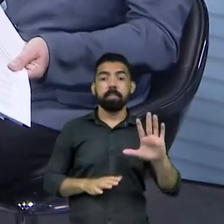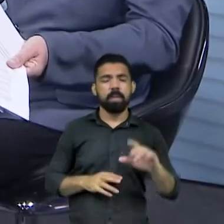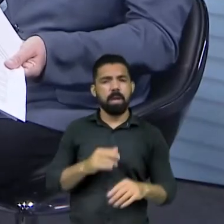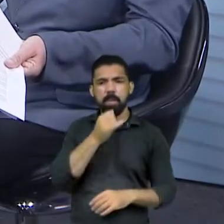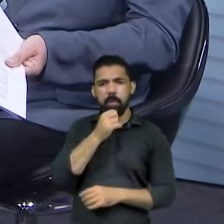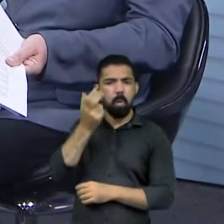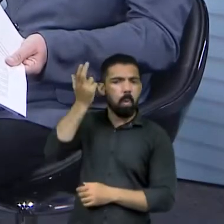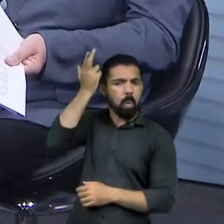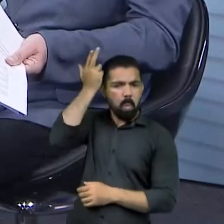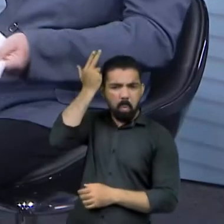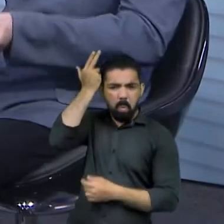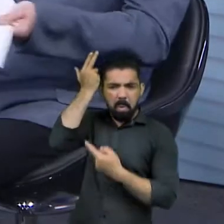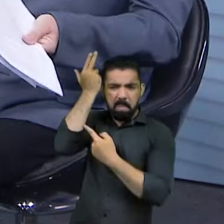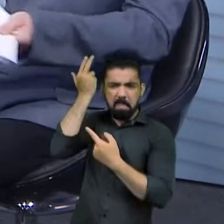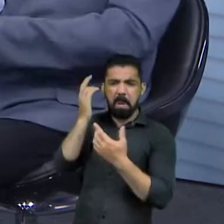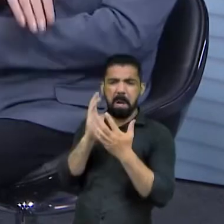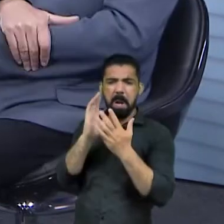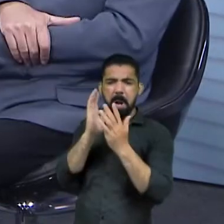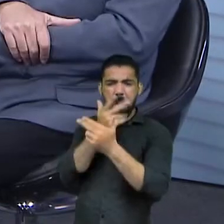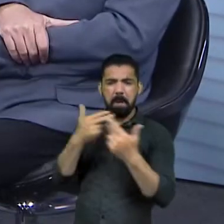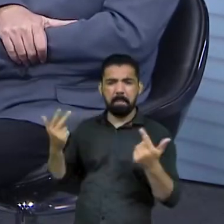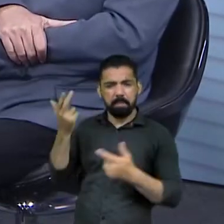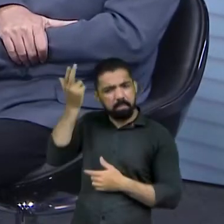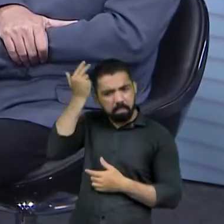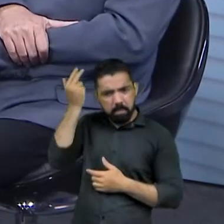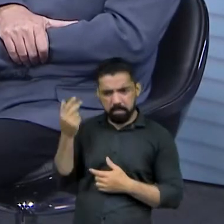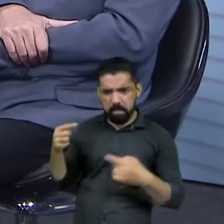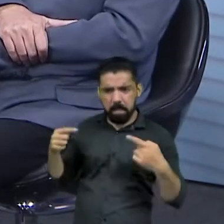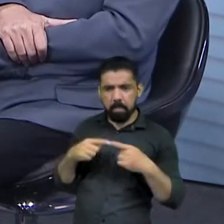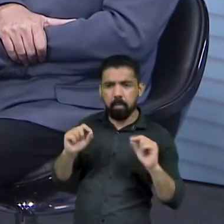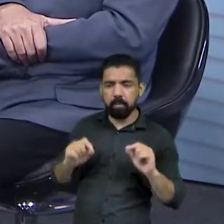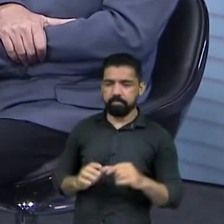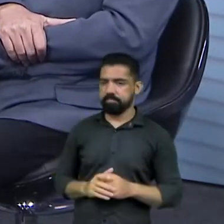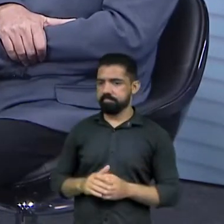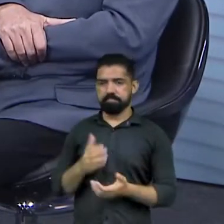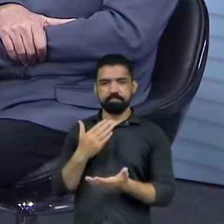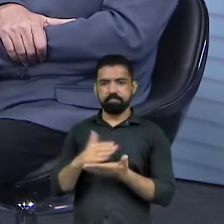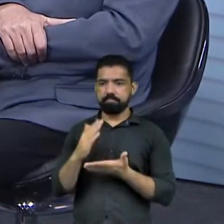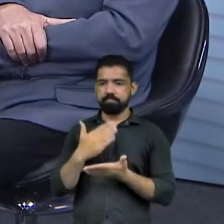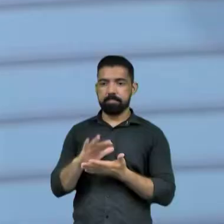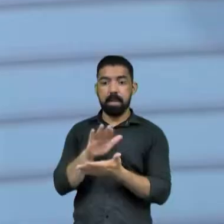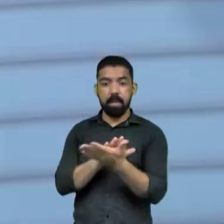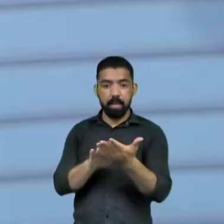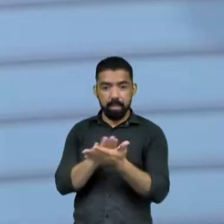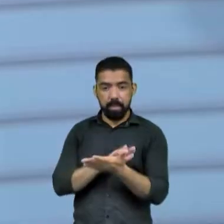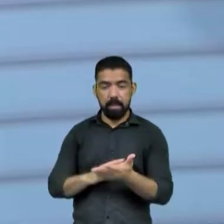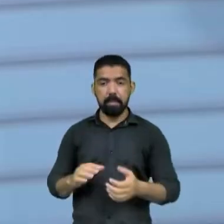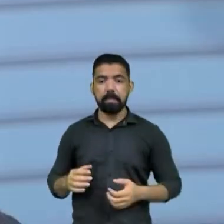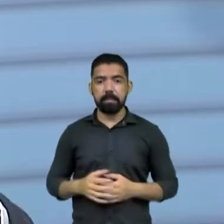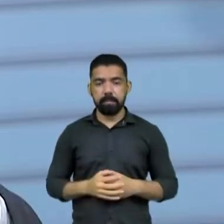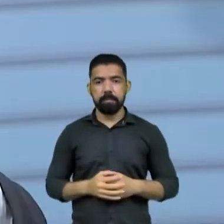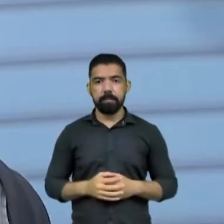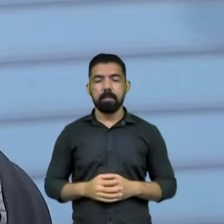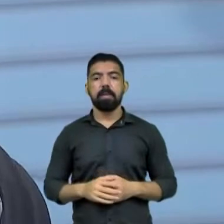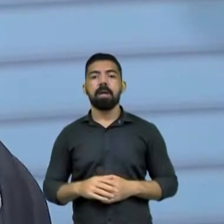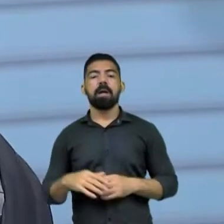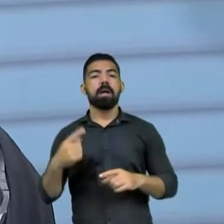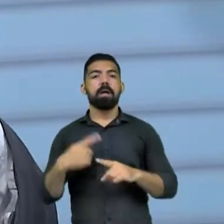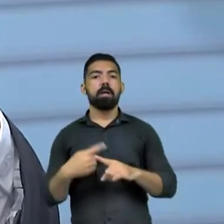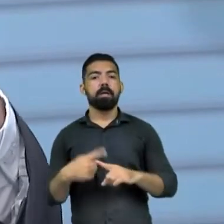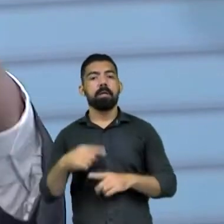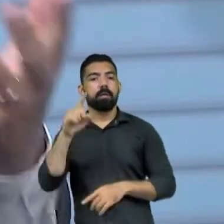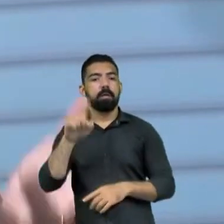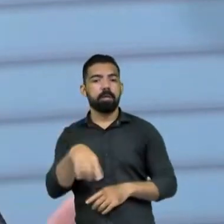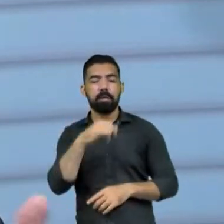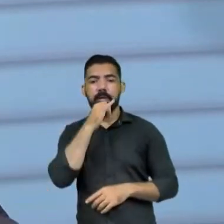da páscoa que que tem o coelho com a Páscoa nada a ver eh tem tem a ver no sentido de de colocar não porque a a questão da